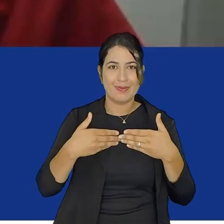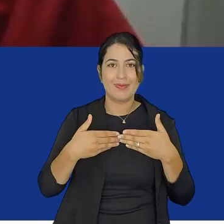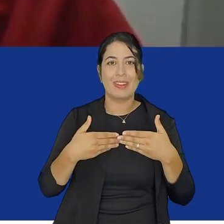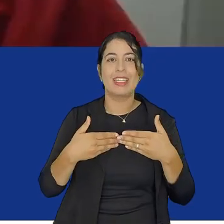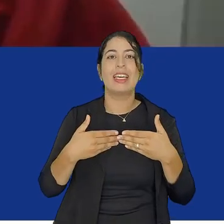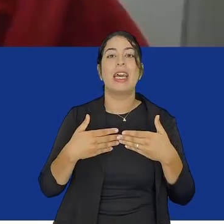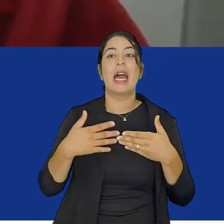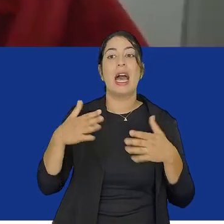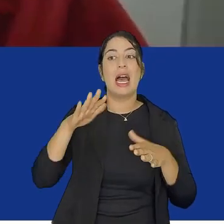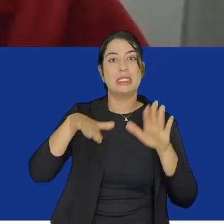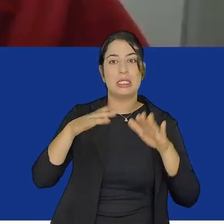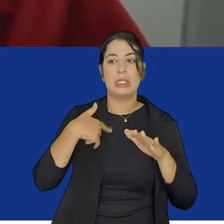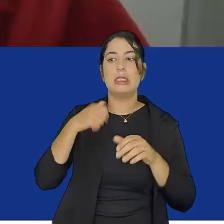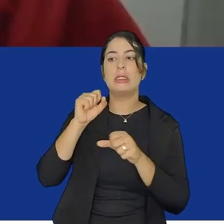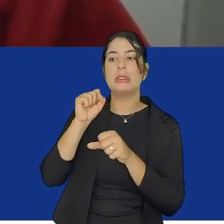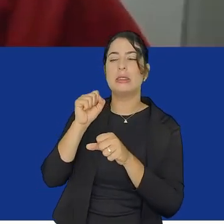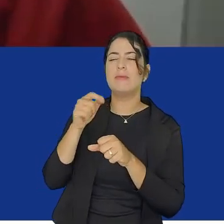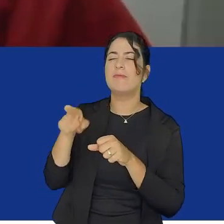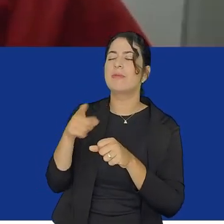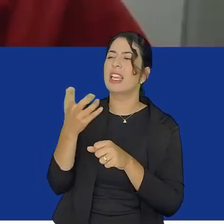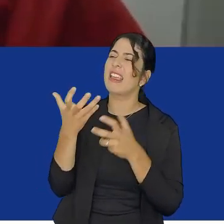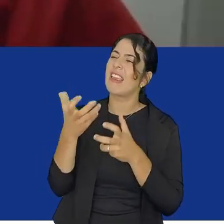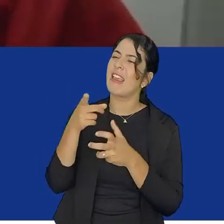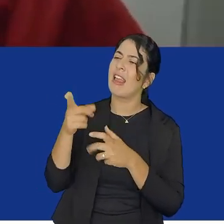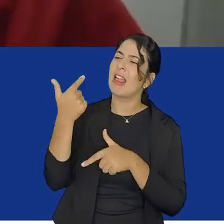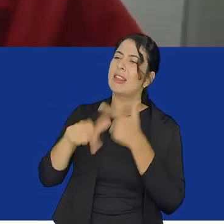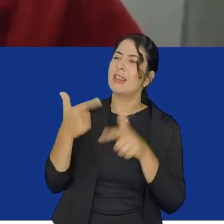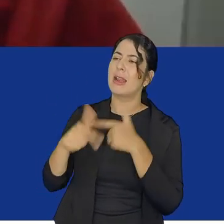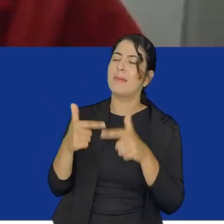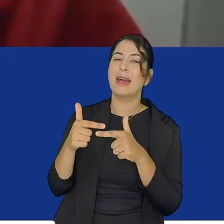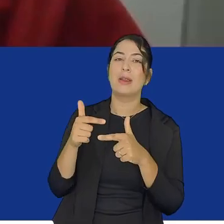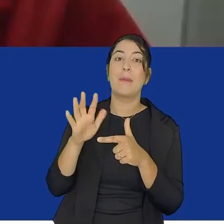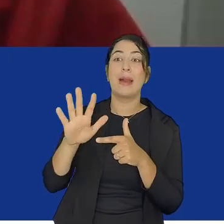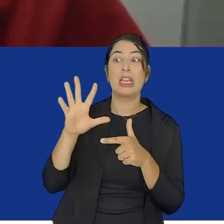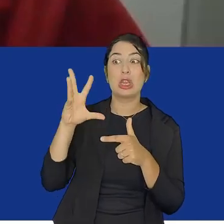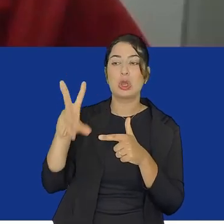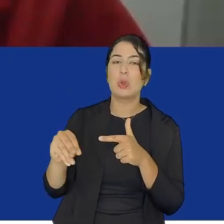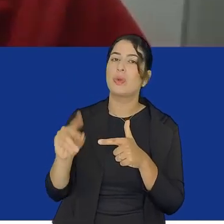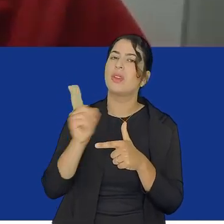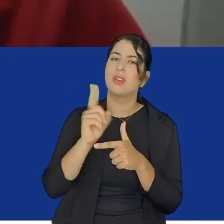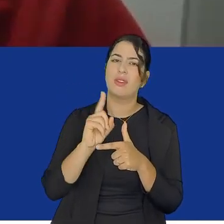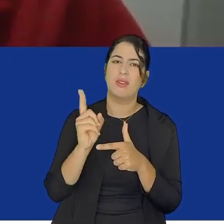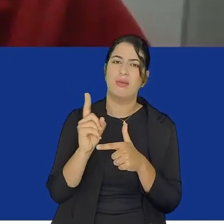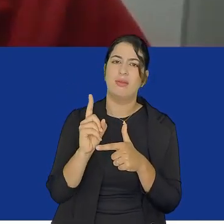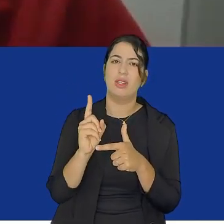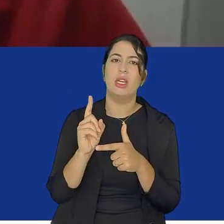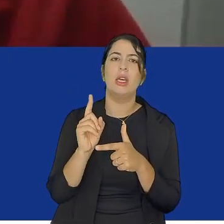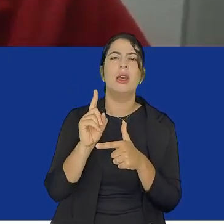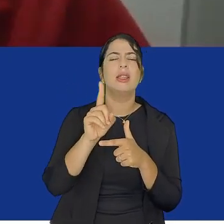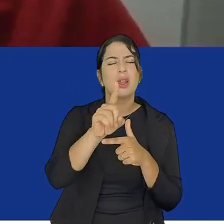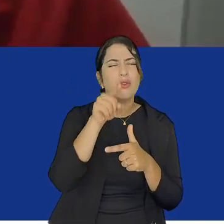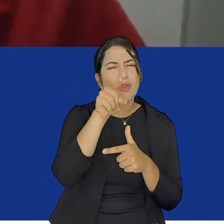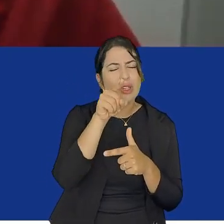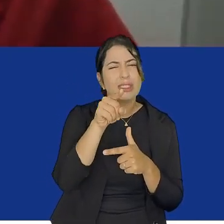responder. A gente espera do trabalho afetos, identidade, que ele traz uma parte, mas não tudo. Então, não deixe de cuidar